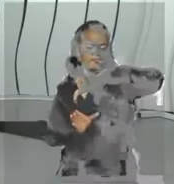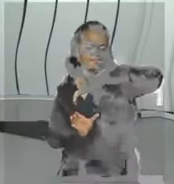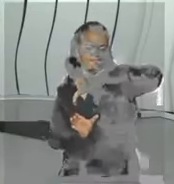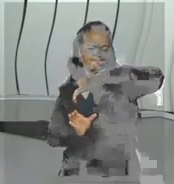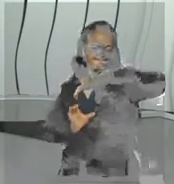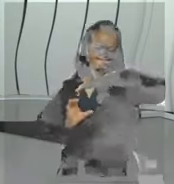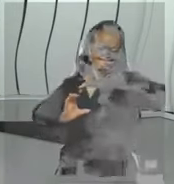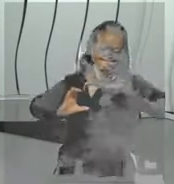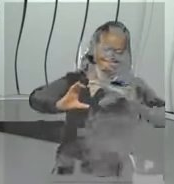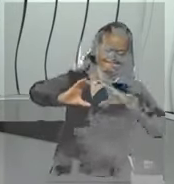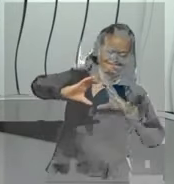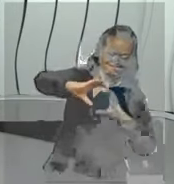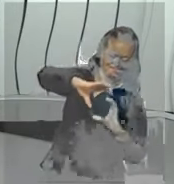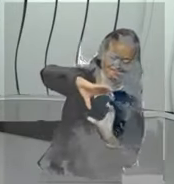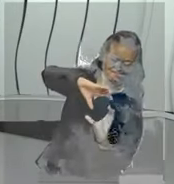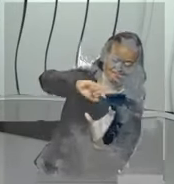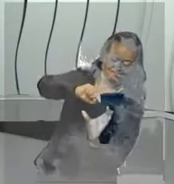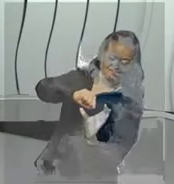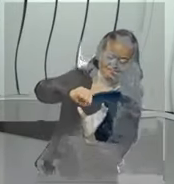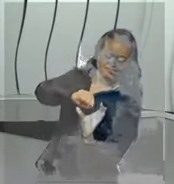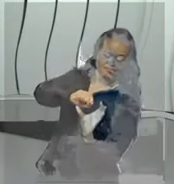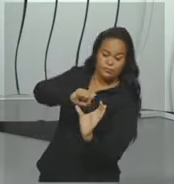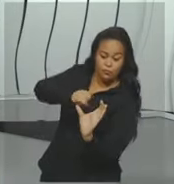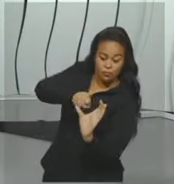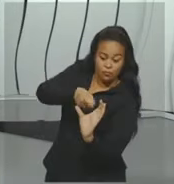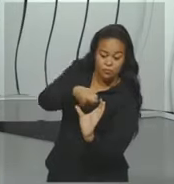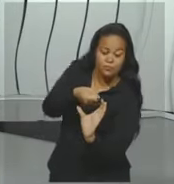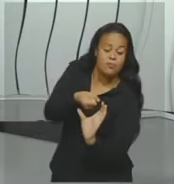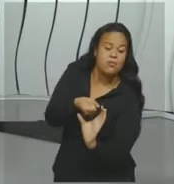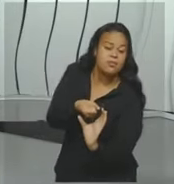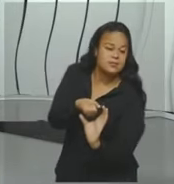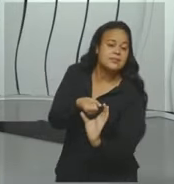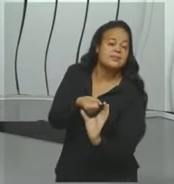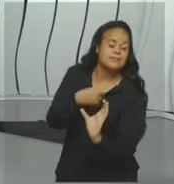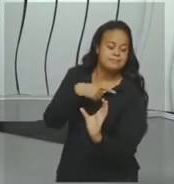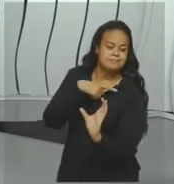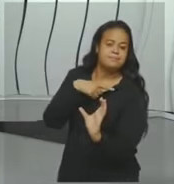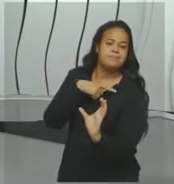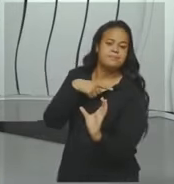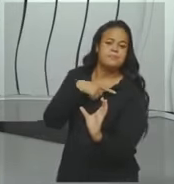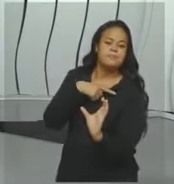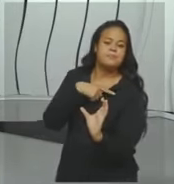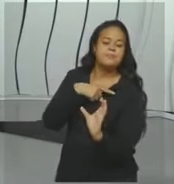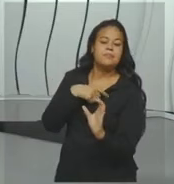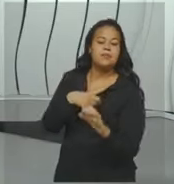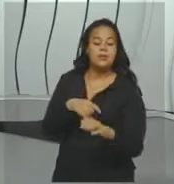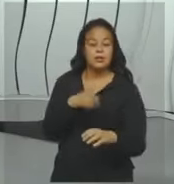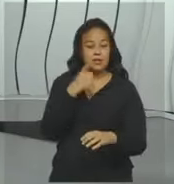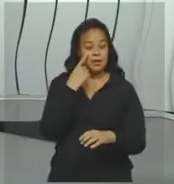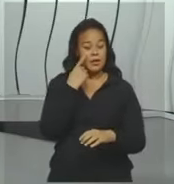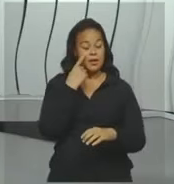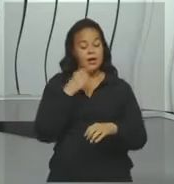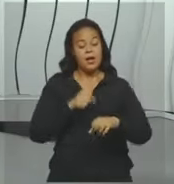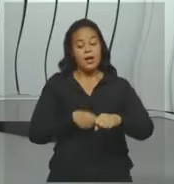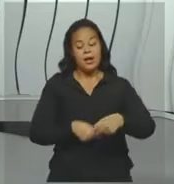uma força nesse centro da roda ampliada. Inclusive as marchas de bicicletas, você vê